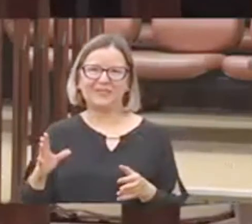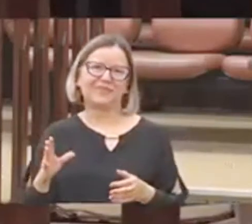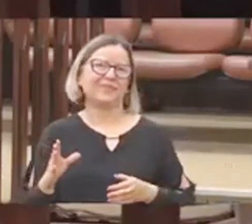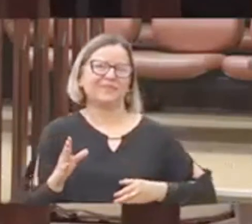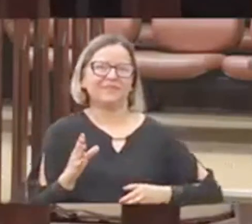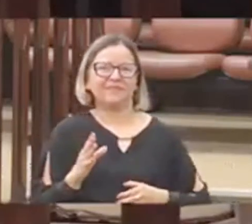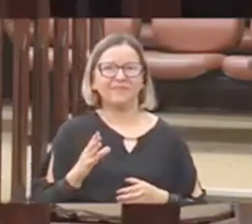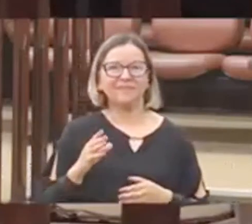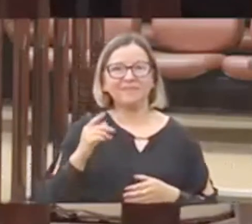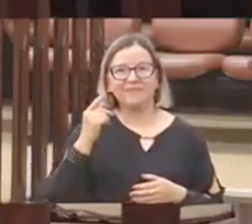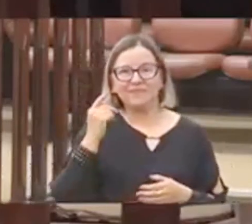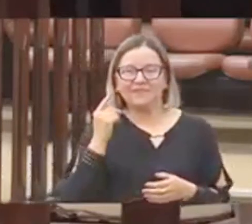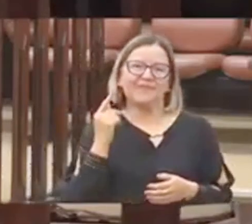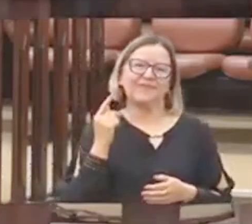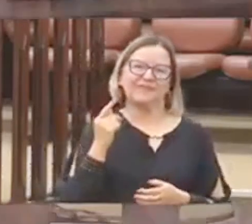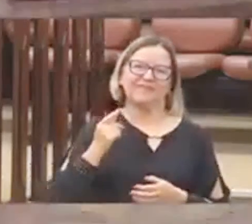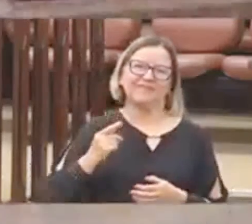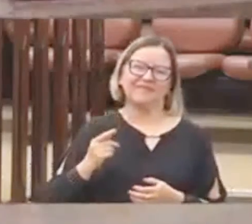à parte de Deus.